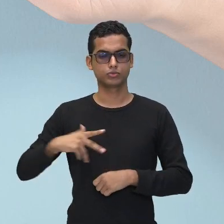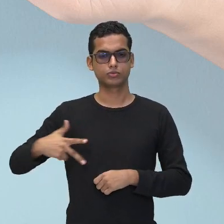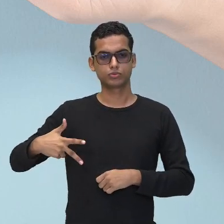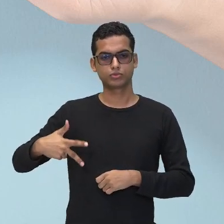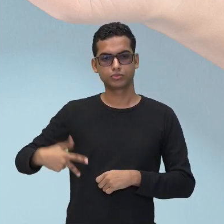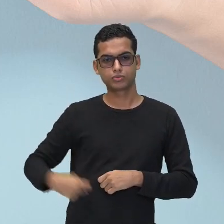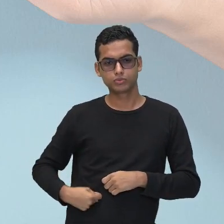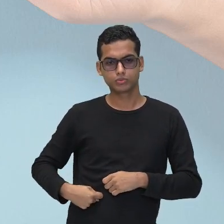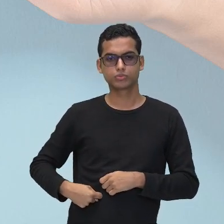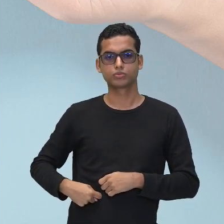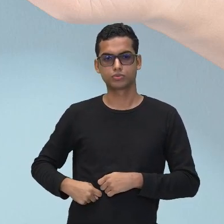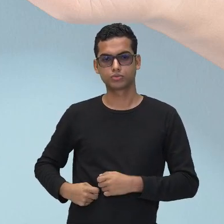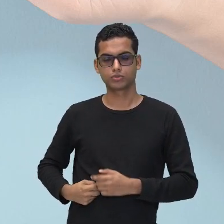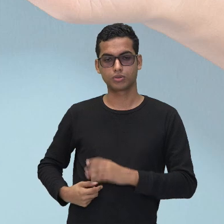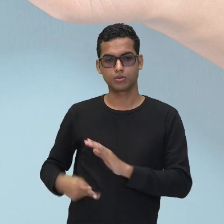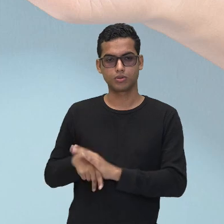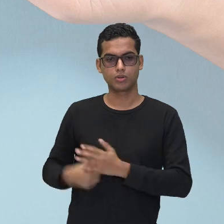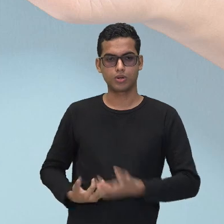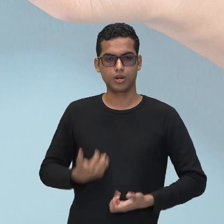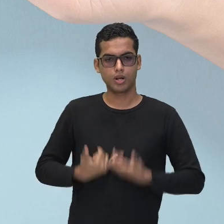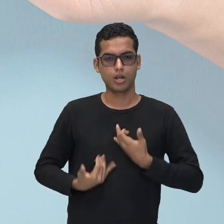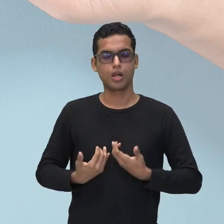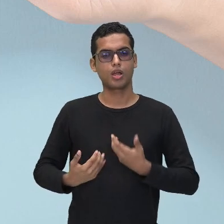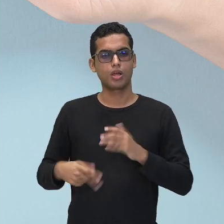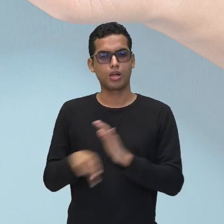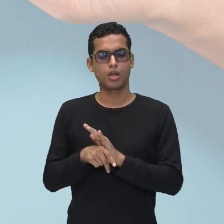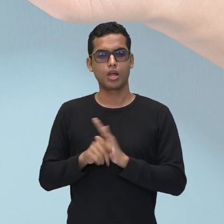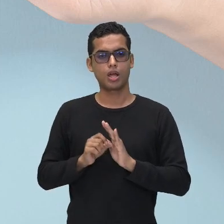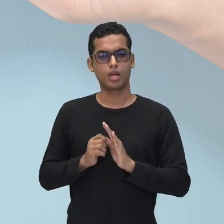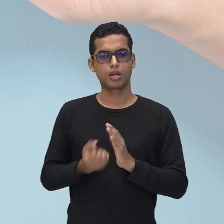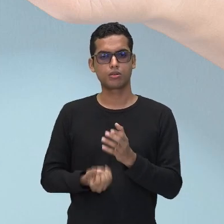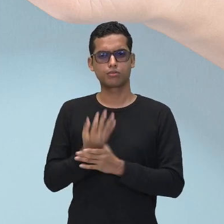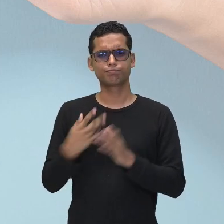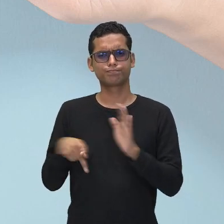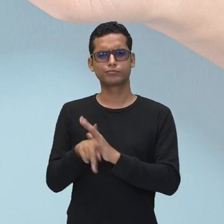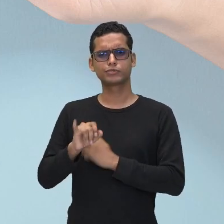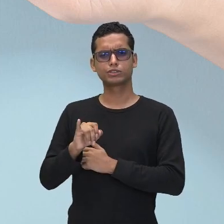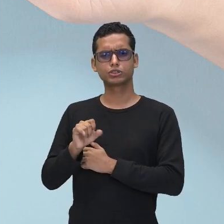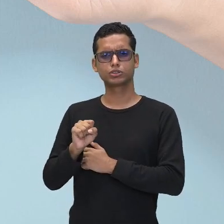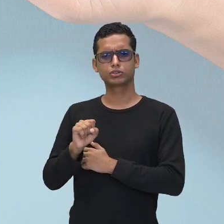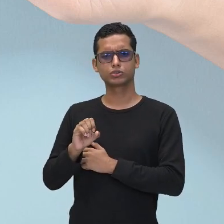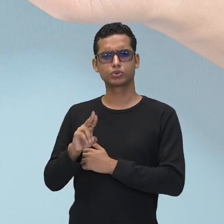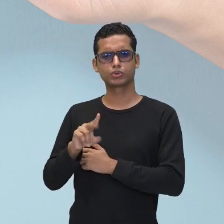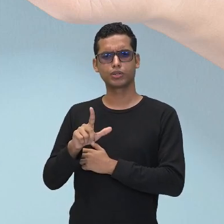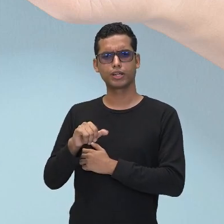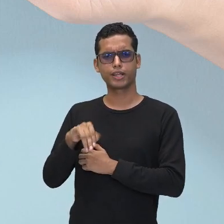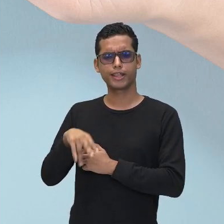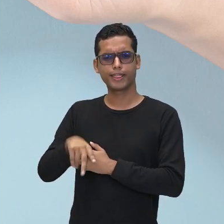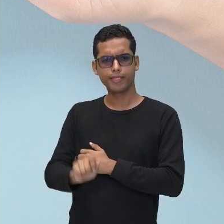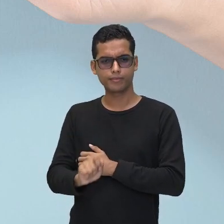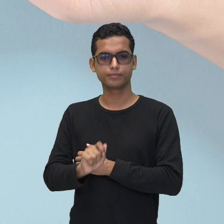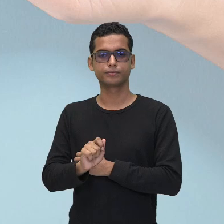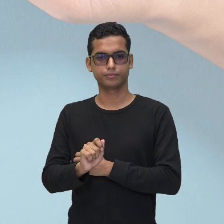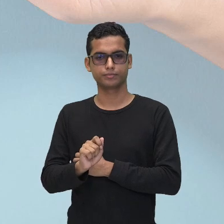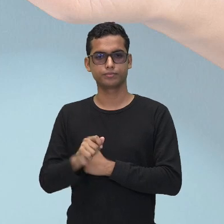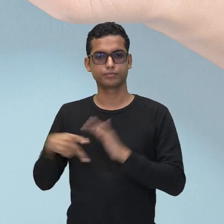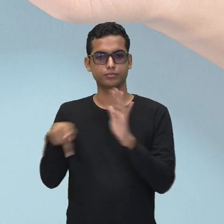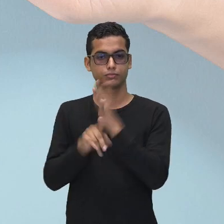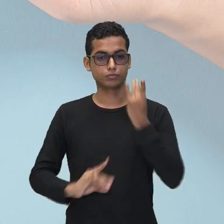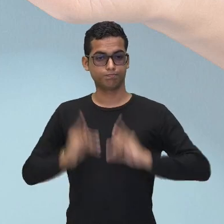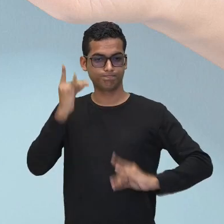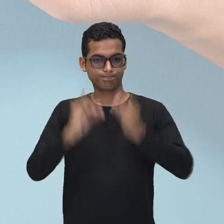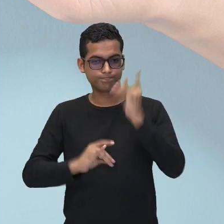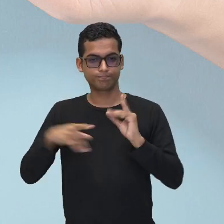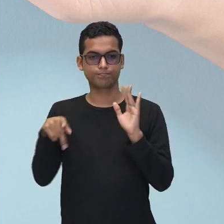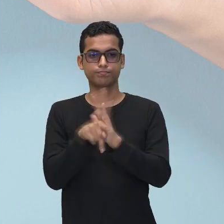e músculo. Então, para que a gente entenda, né, como é que funciona essa questão da